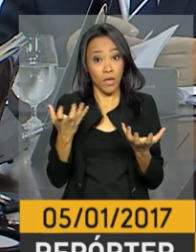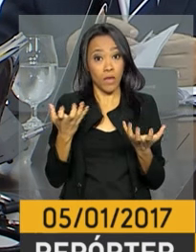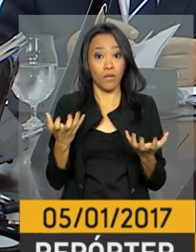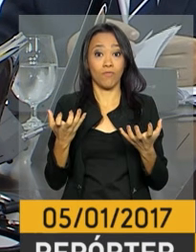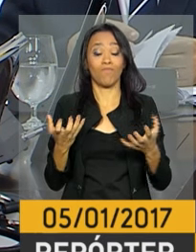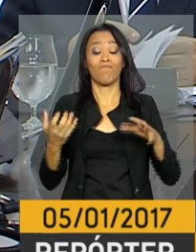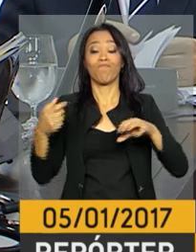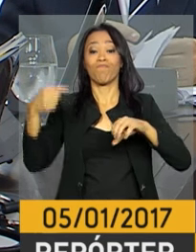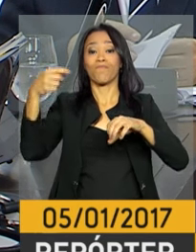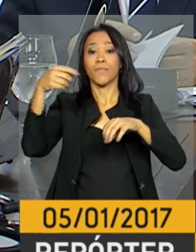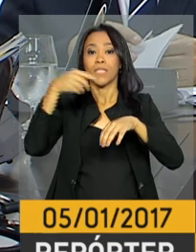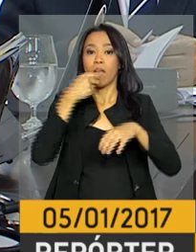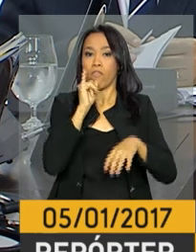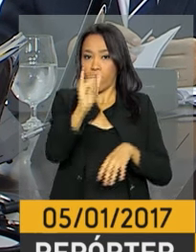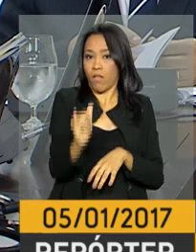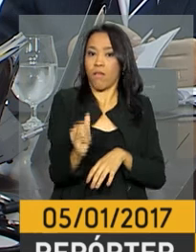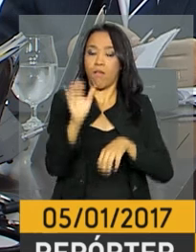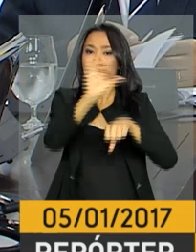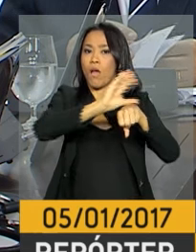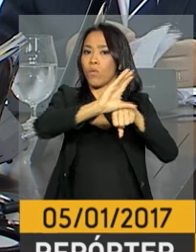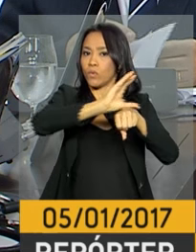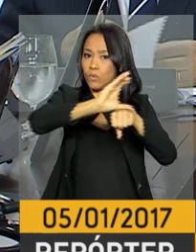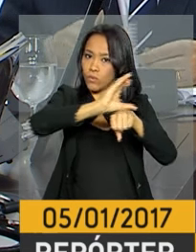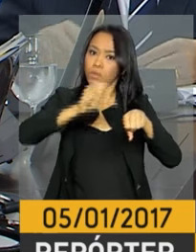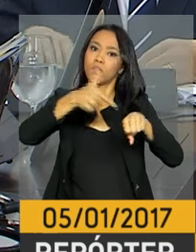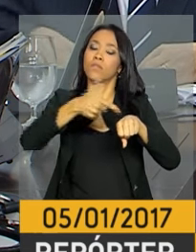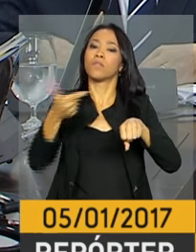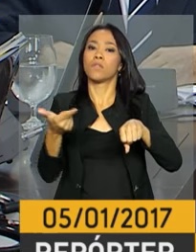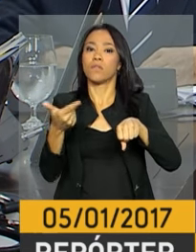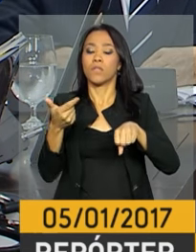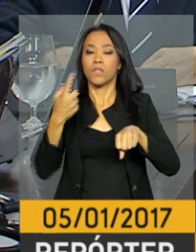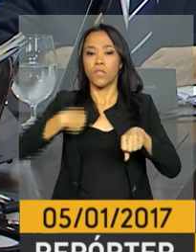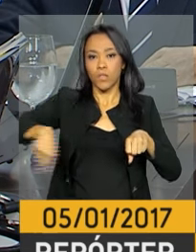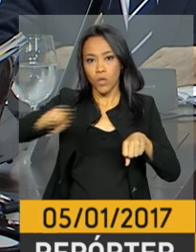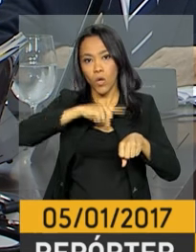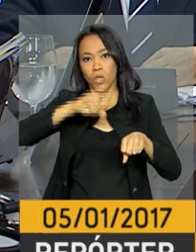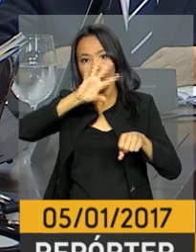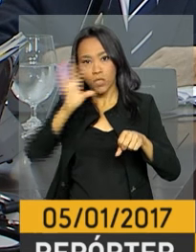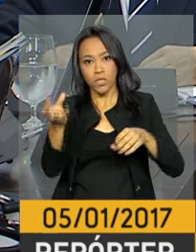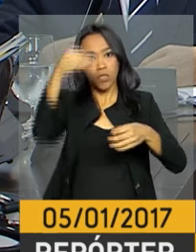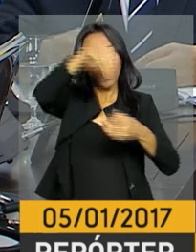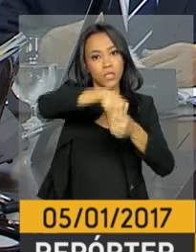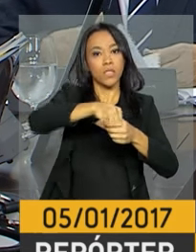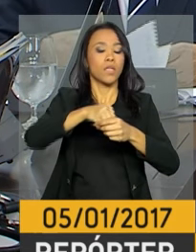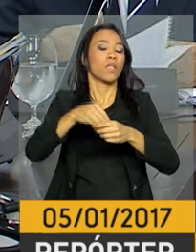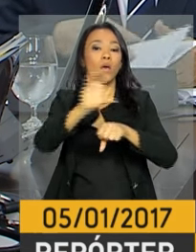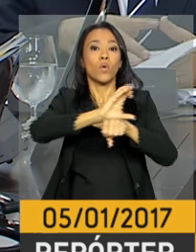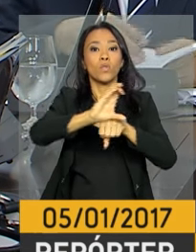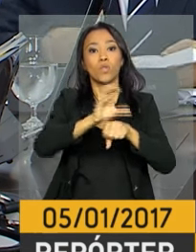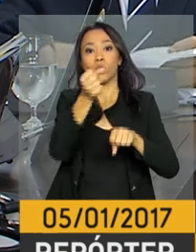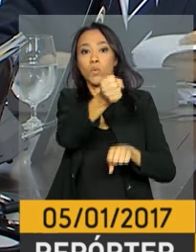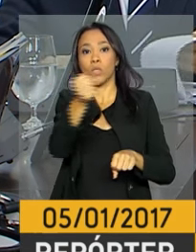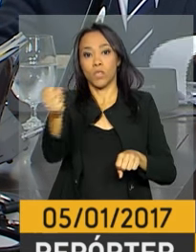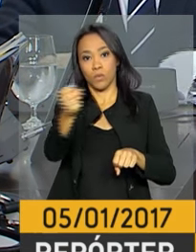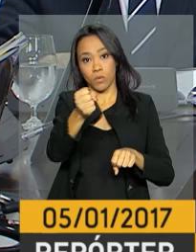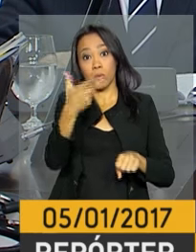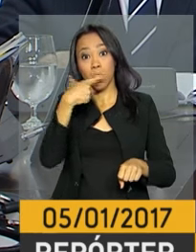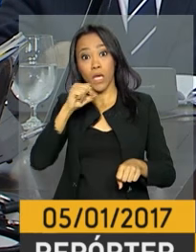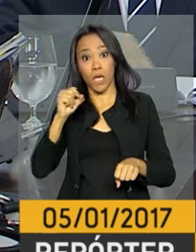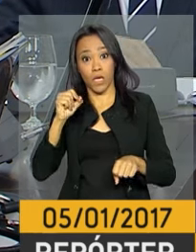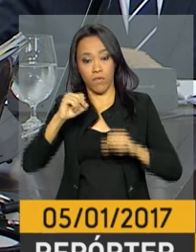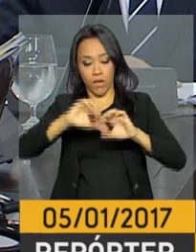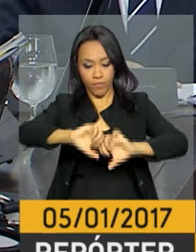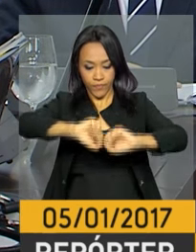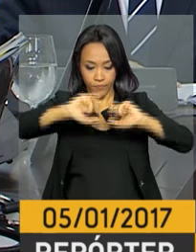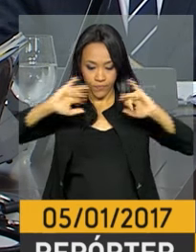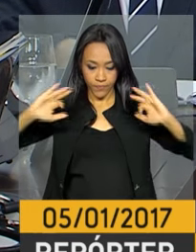que nós fizemos inserir na constituição de 88 é interessante quem vai lá aos